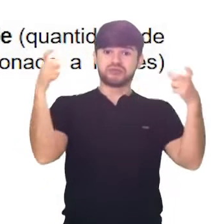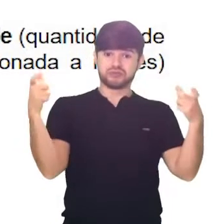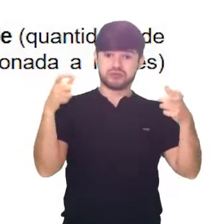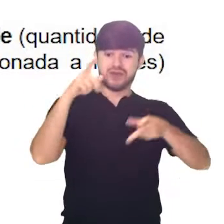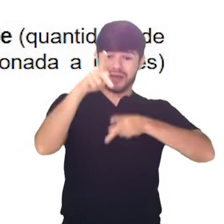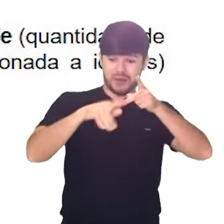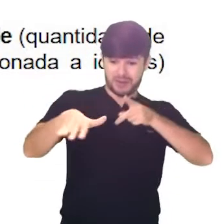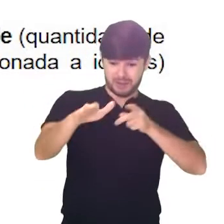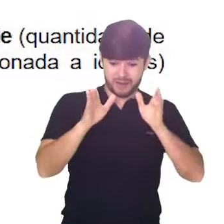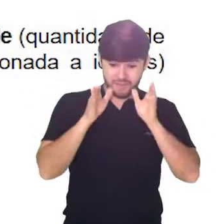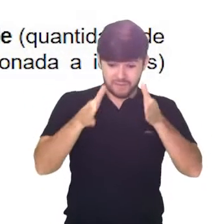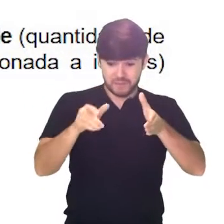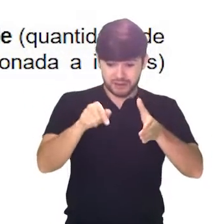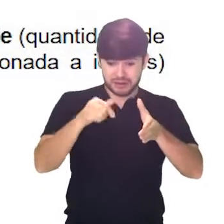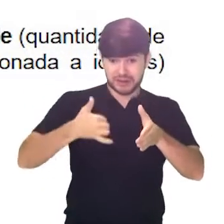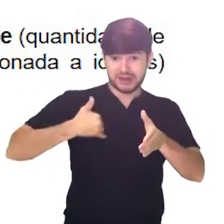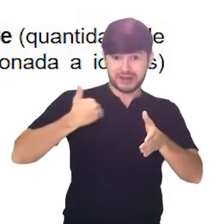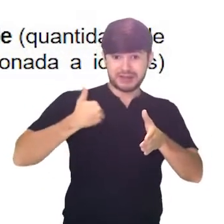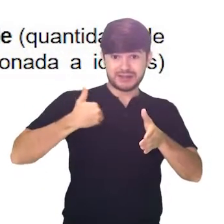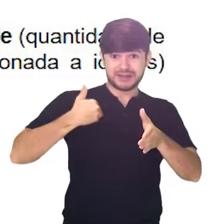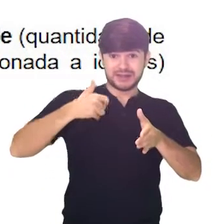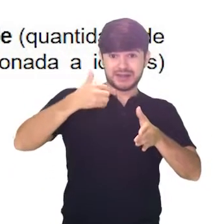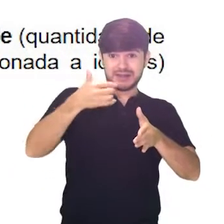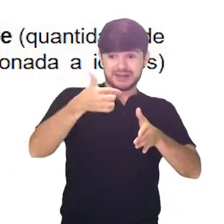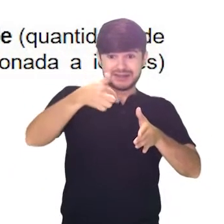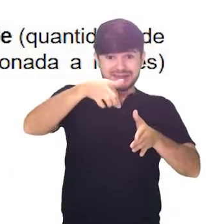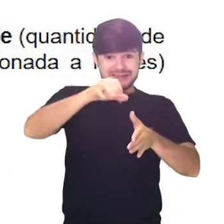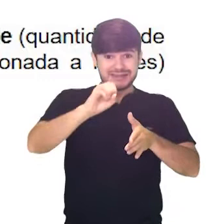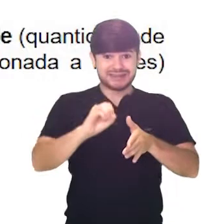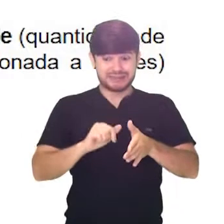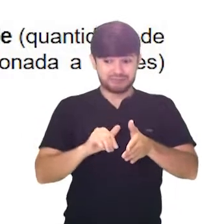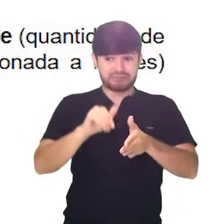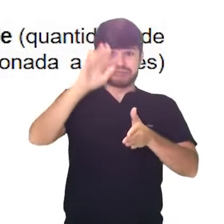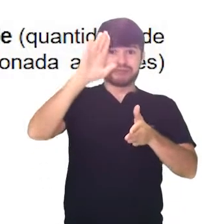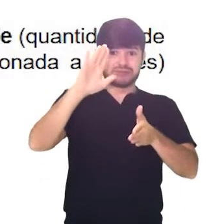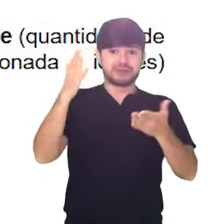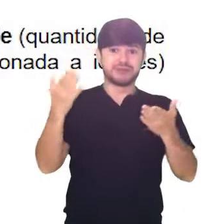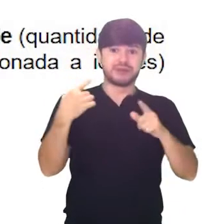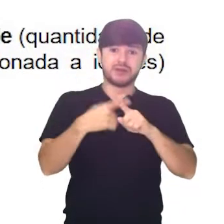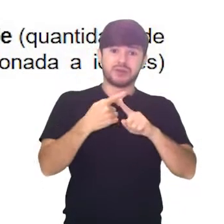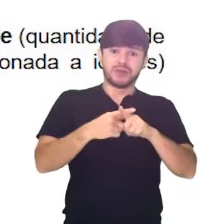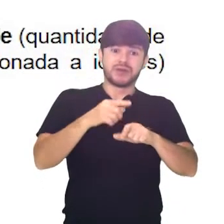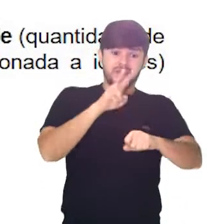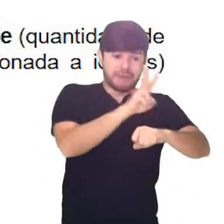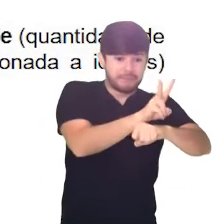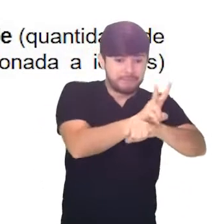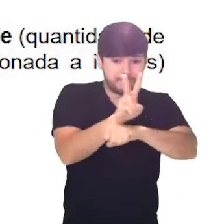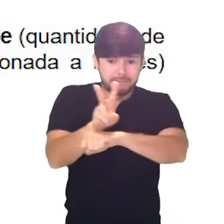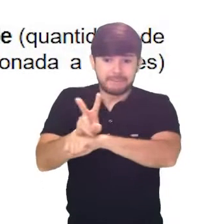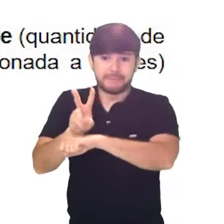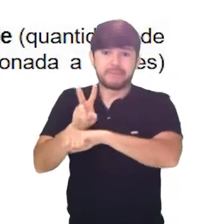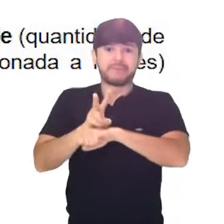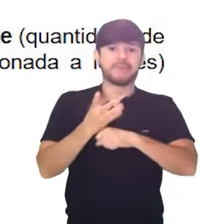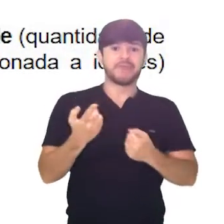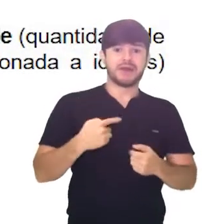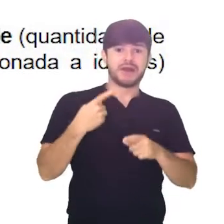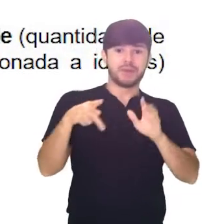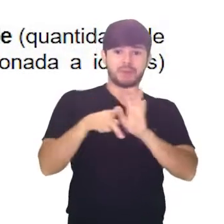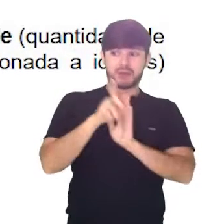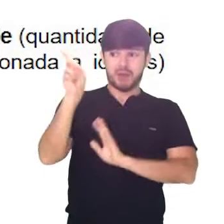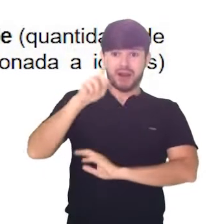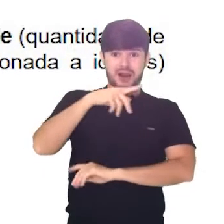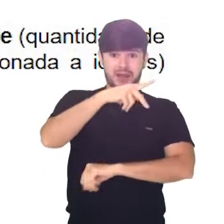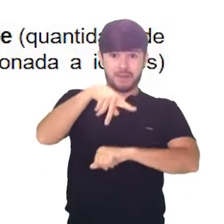mais de 70 anos de idade, segundo dados do Centro para a Prevenção e Combate a Doenças da China, país de origem do vírus e com